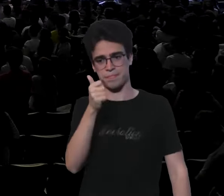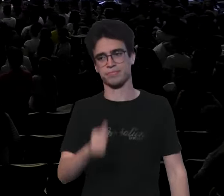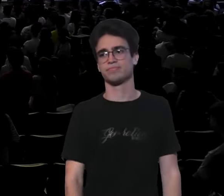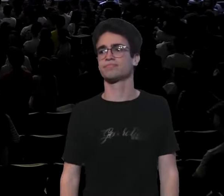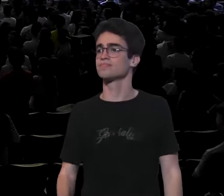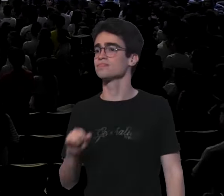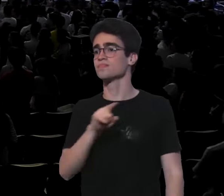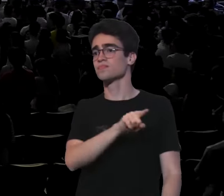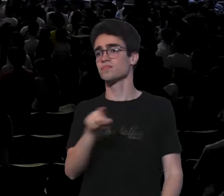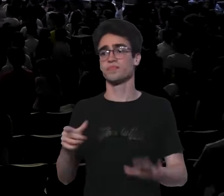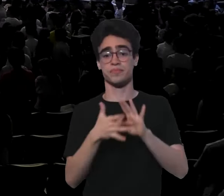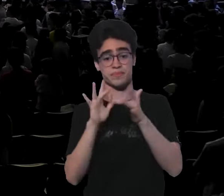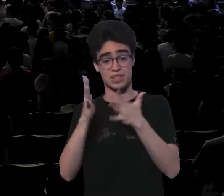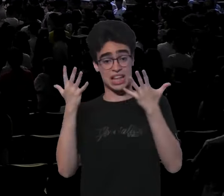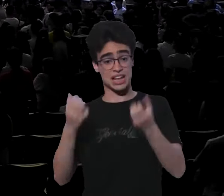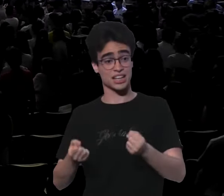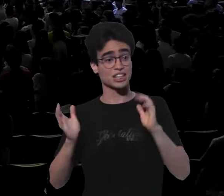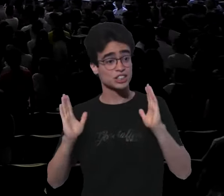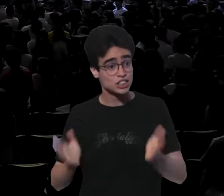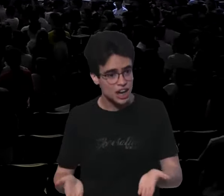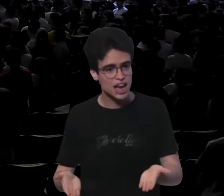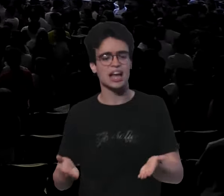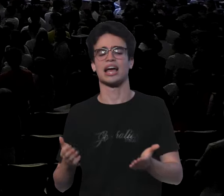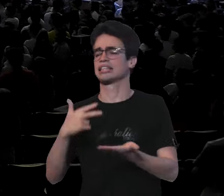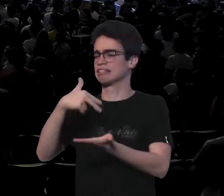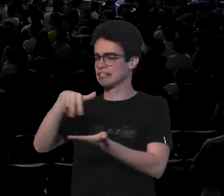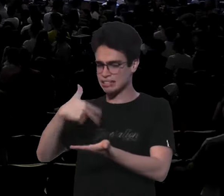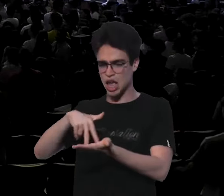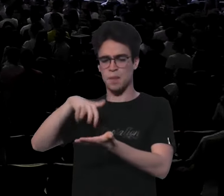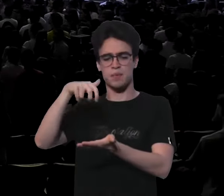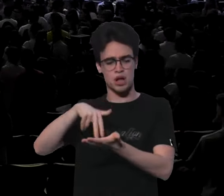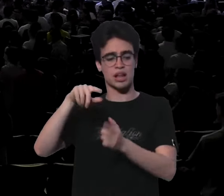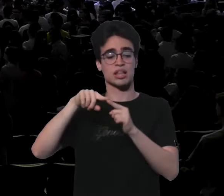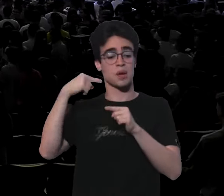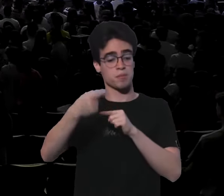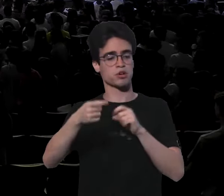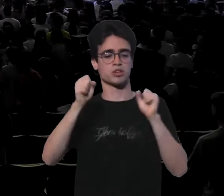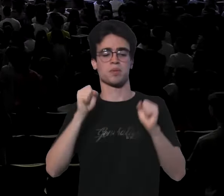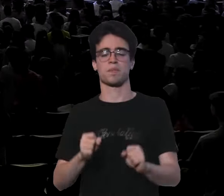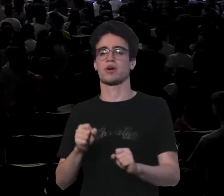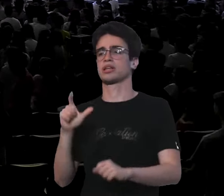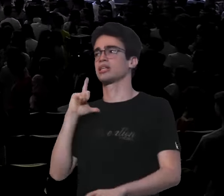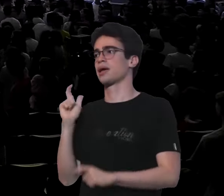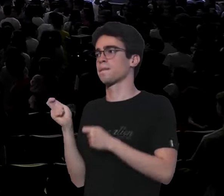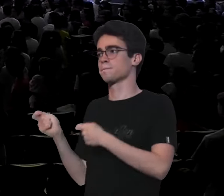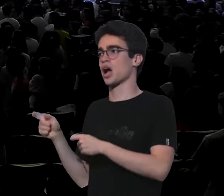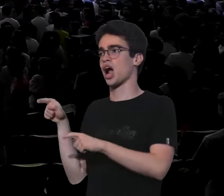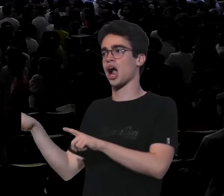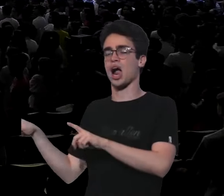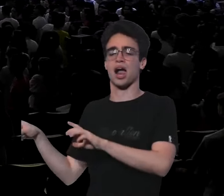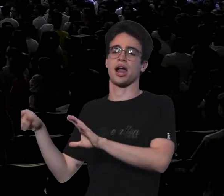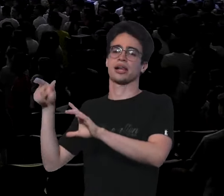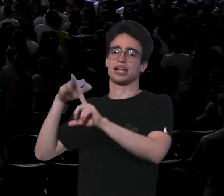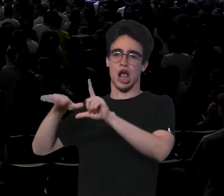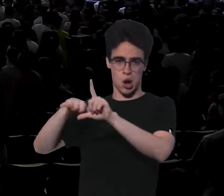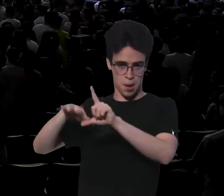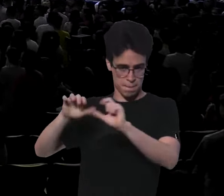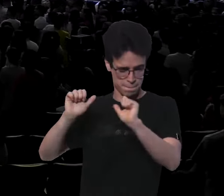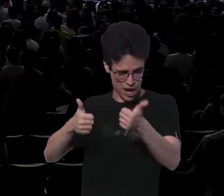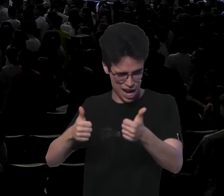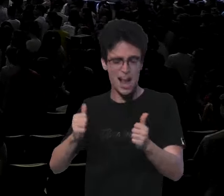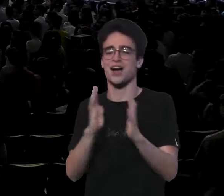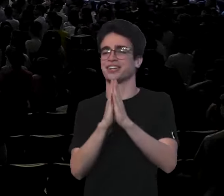Se você entregou a vida para Jesus, depois que a gente dançar, pular aqui, aponta o QR Code, que a gente quer te conhecer. Tá bom? Eu vou orar pela sua